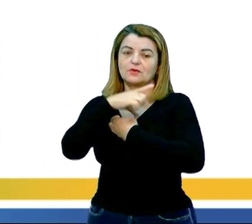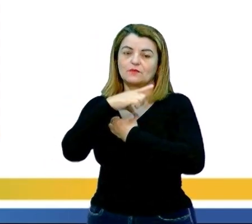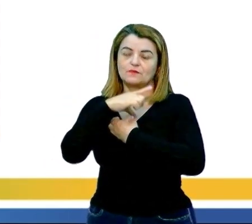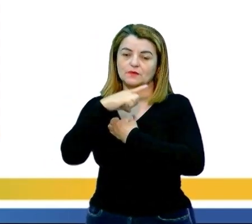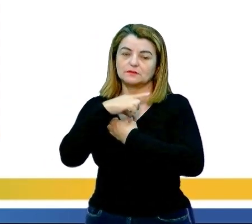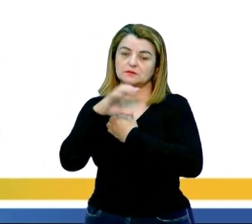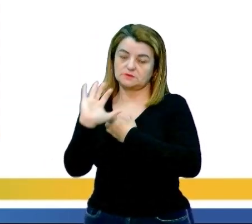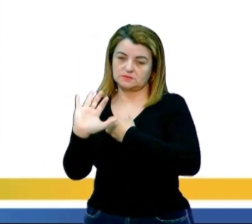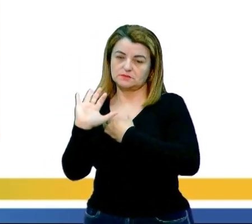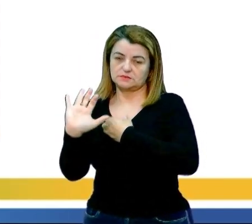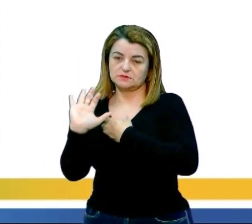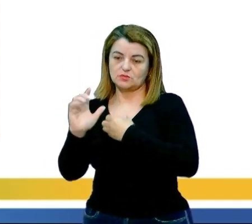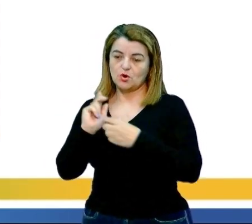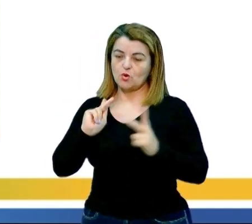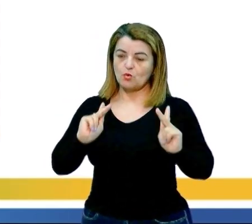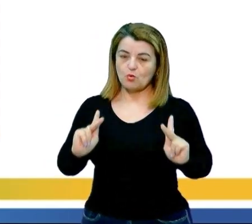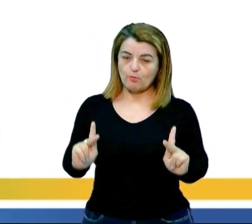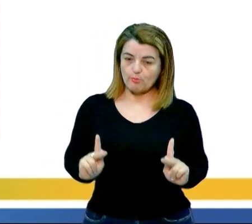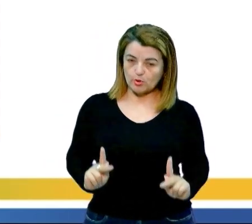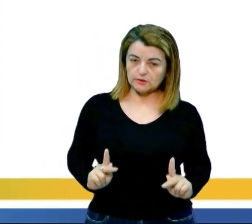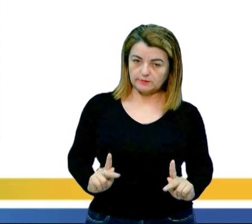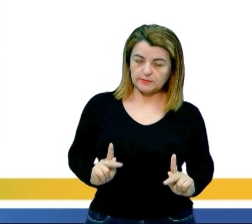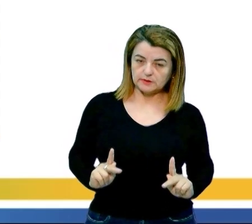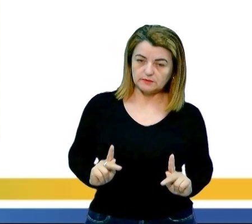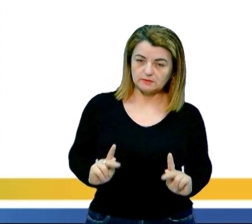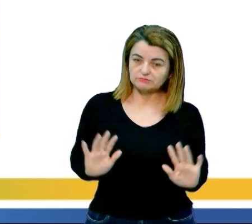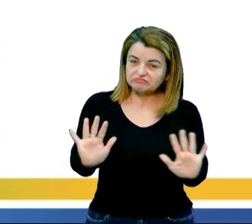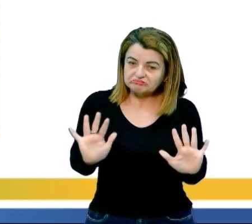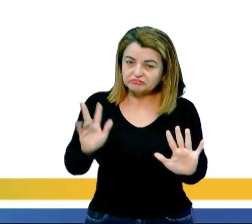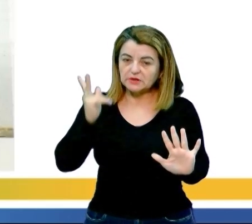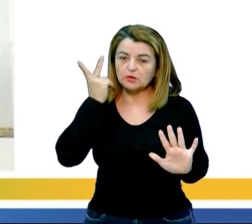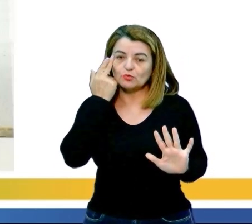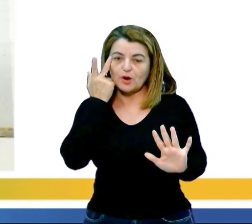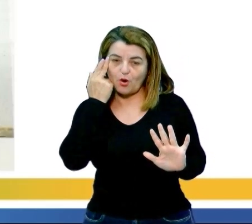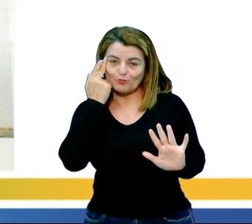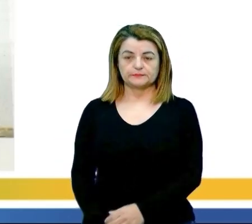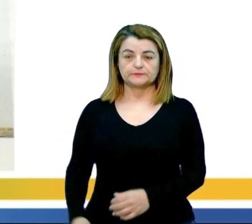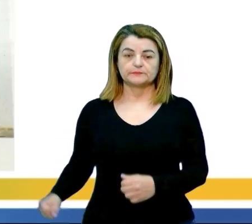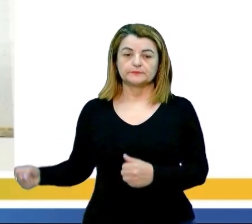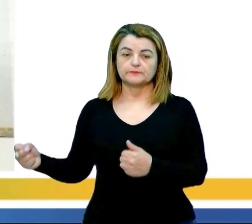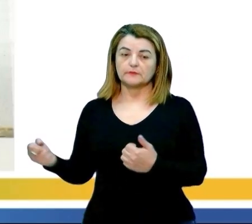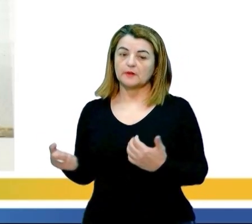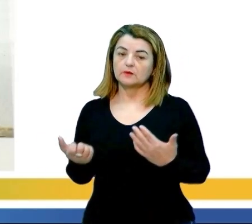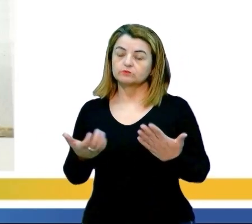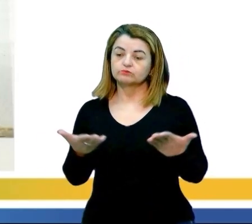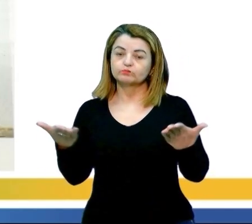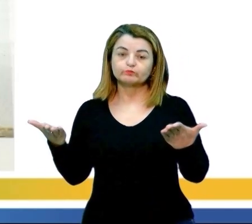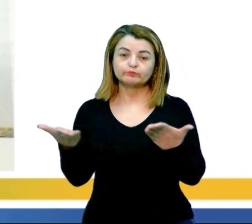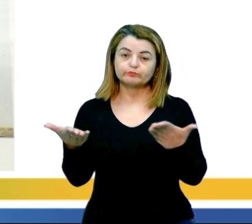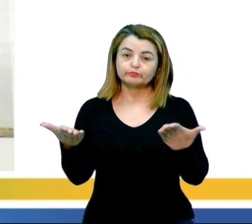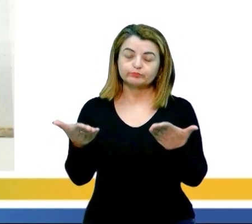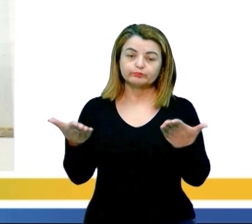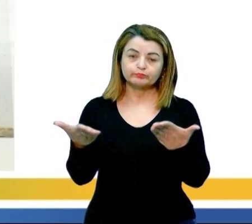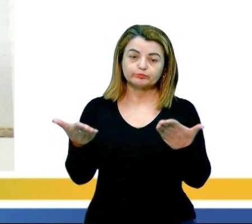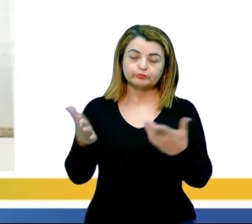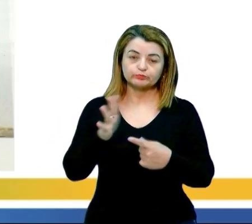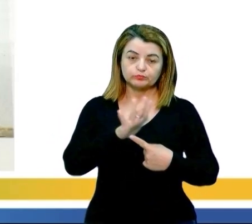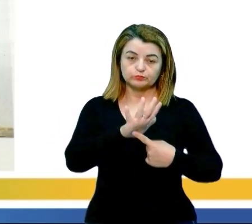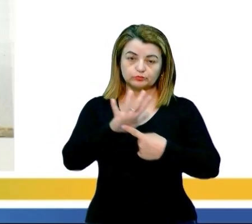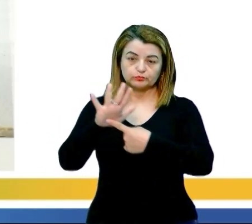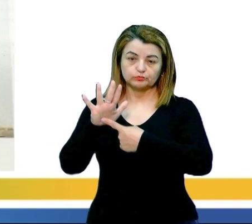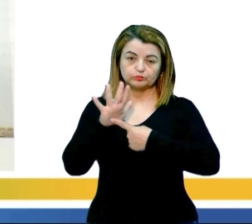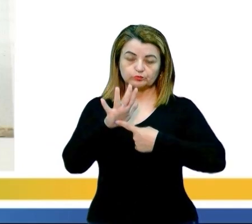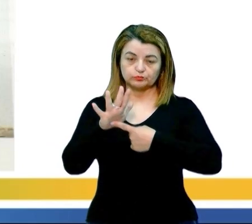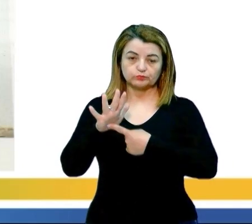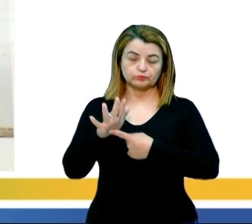ter, de certo modo, um comportamento como que natural. Então, agora nós vamos tratar de uma questão, a